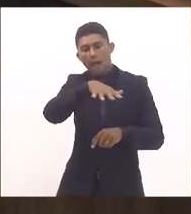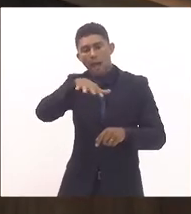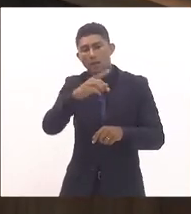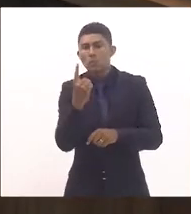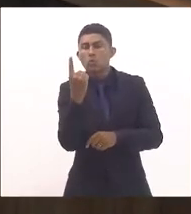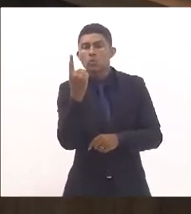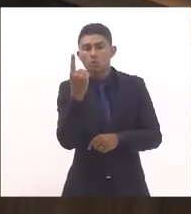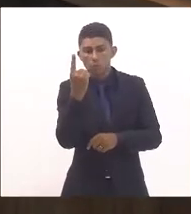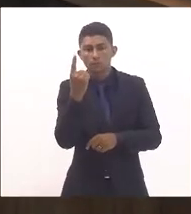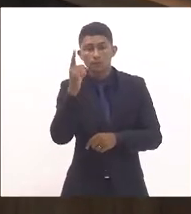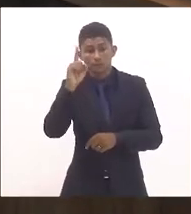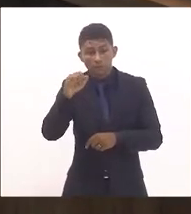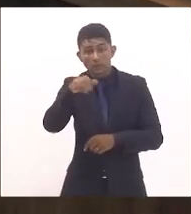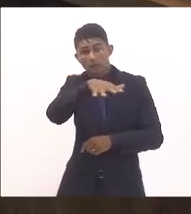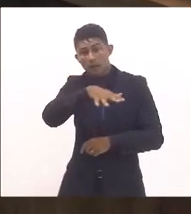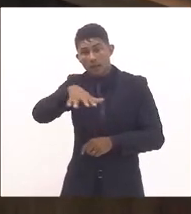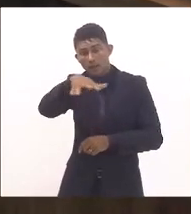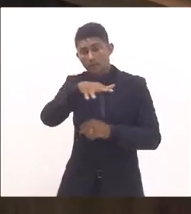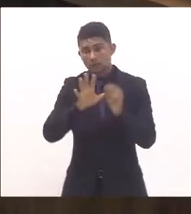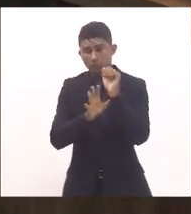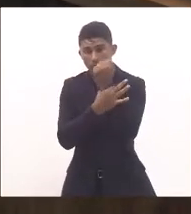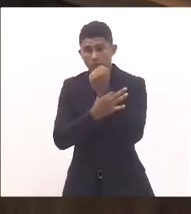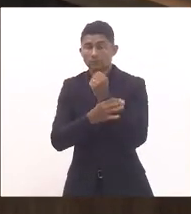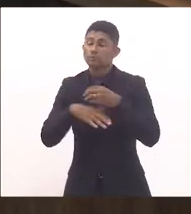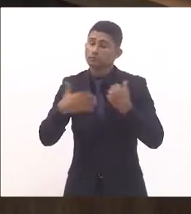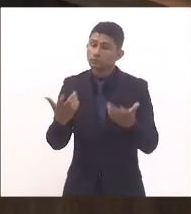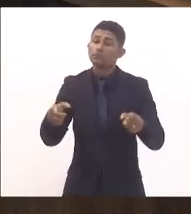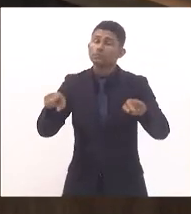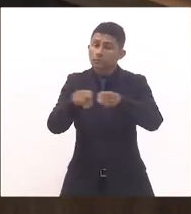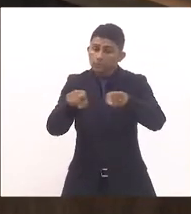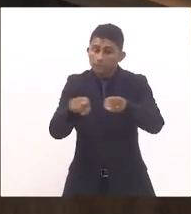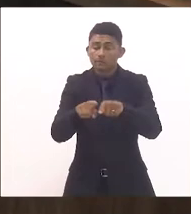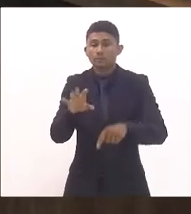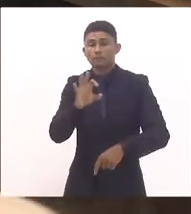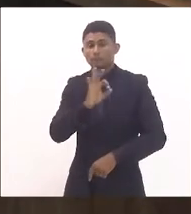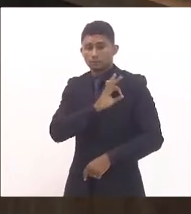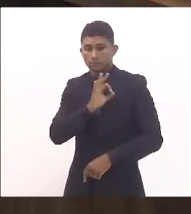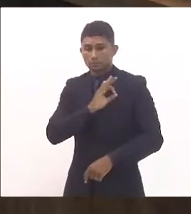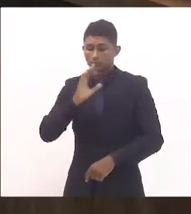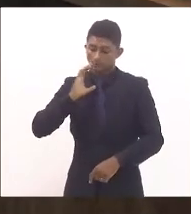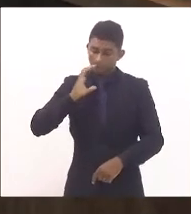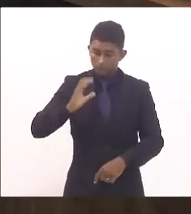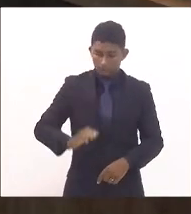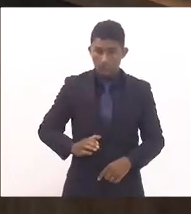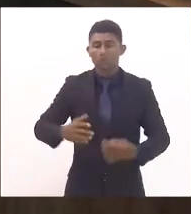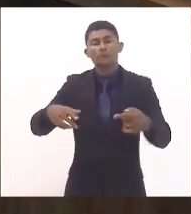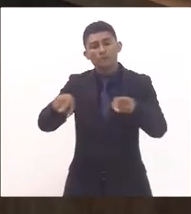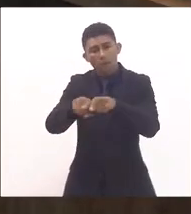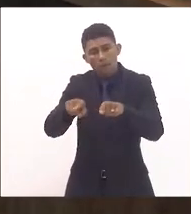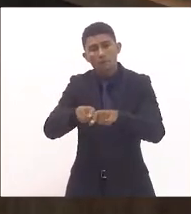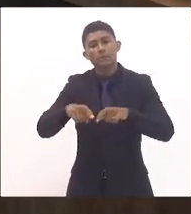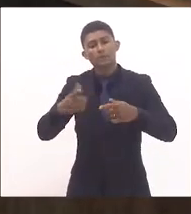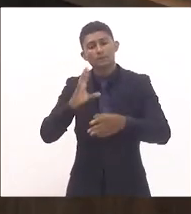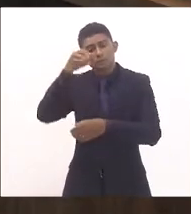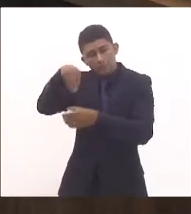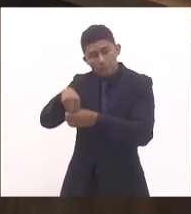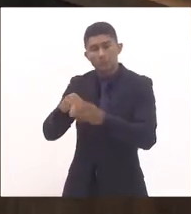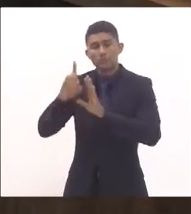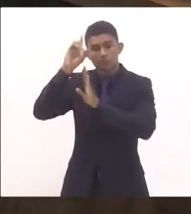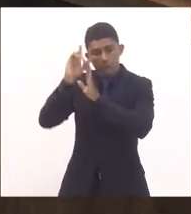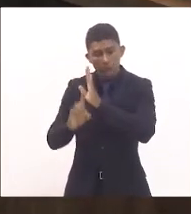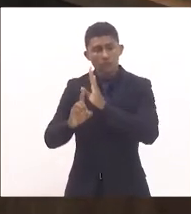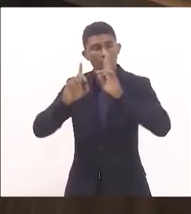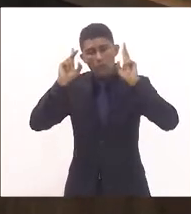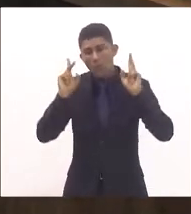da força de segurança, é legítimo que a Polícia Civil tenha esse mesmo direito. Só